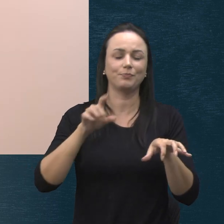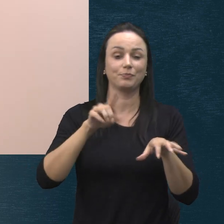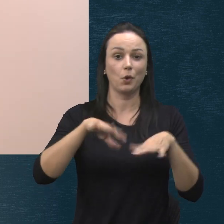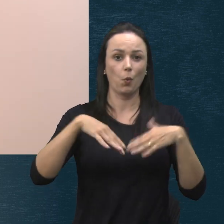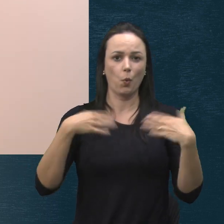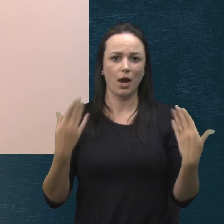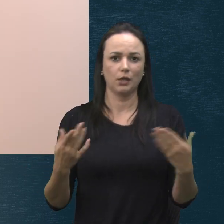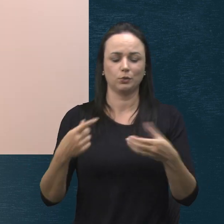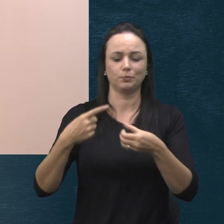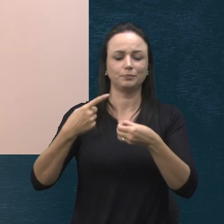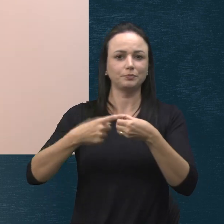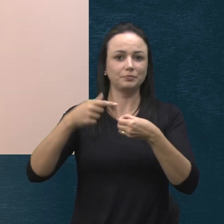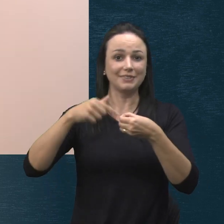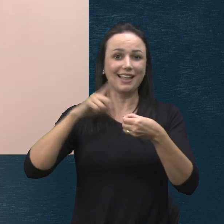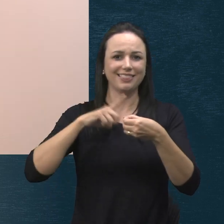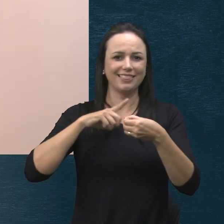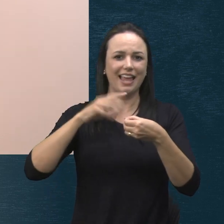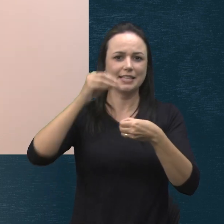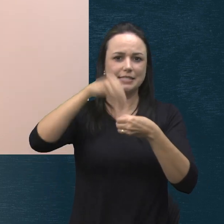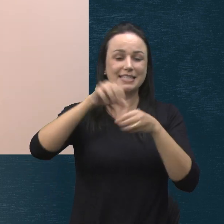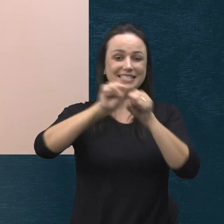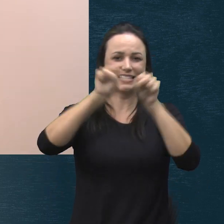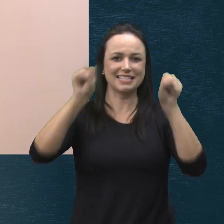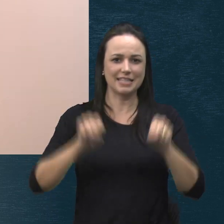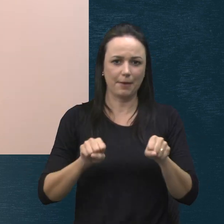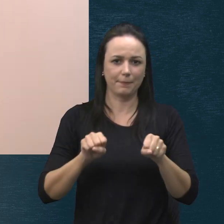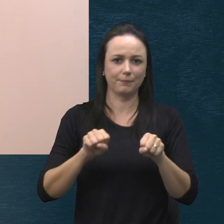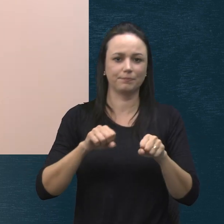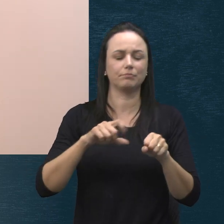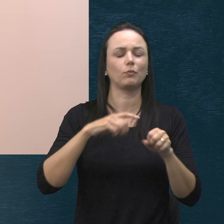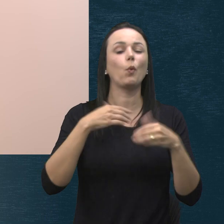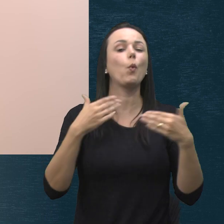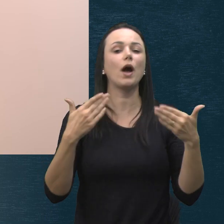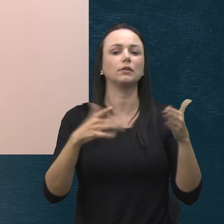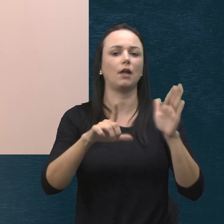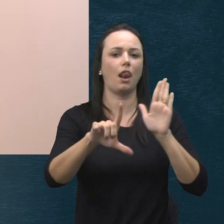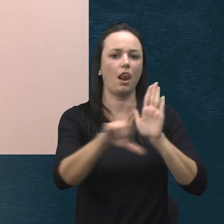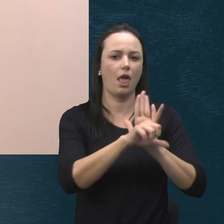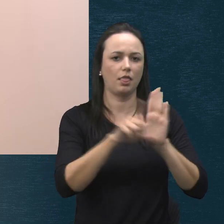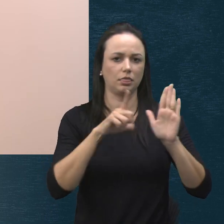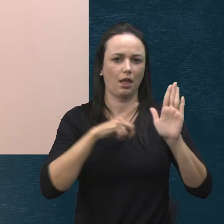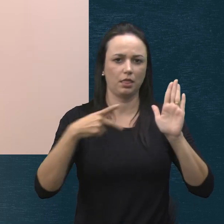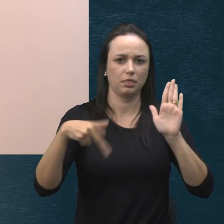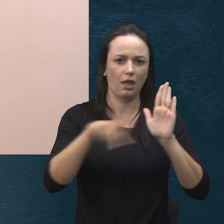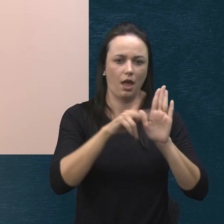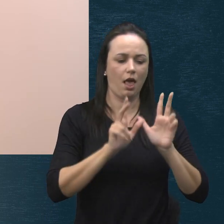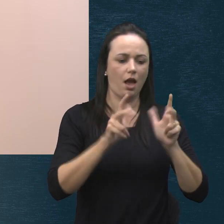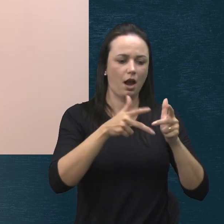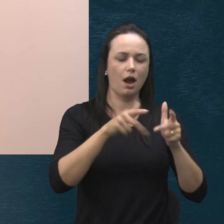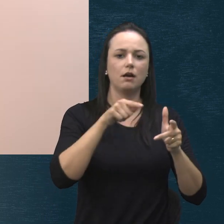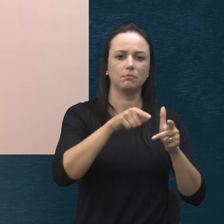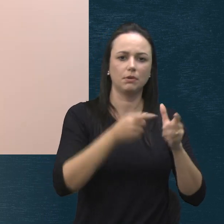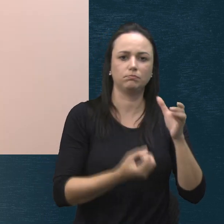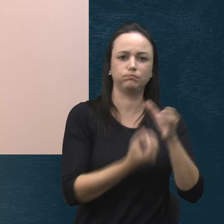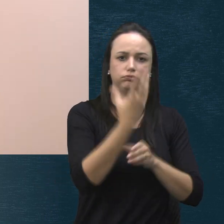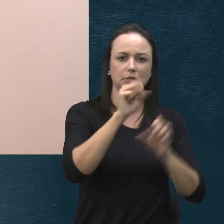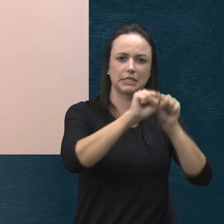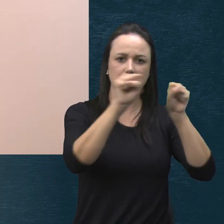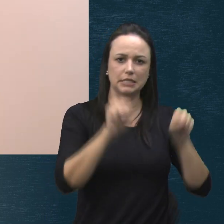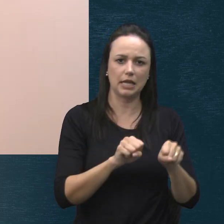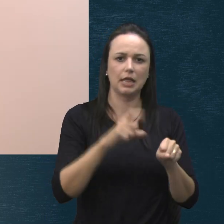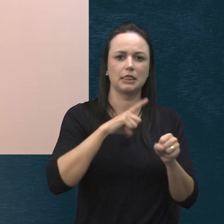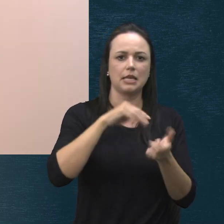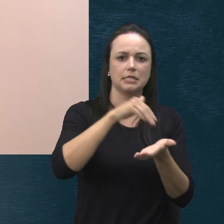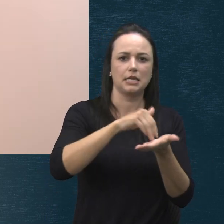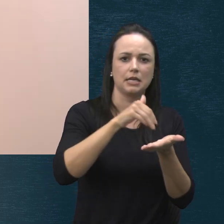tem sistema, quando é que o município tem sistema? Quando ela tem uma lei, que ela vai para a Câmara dizendo, cria-se o sistema, e ela tem